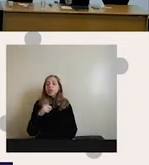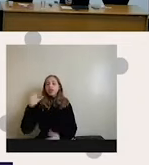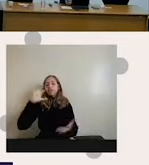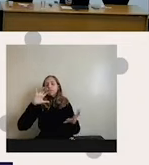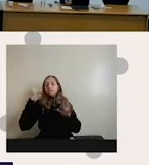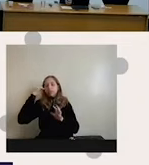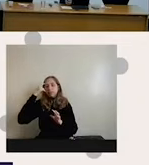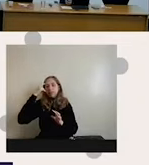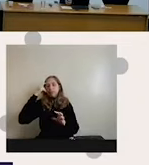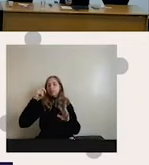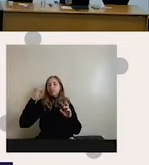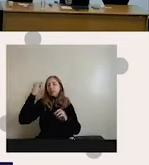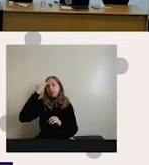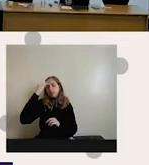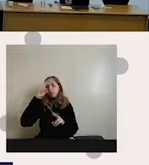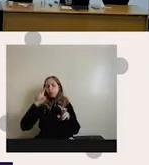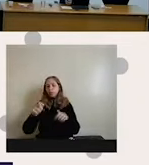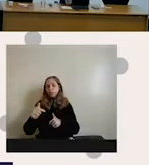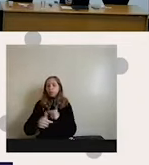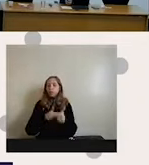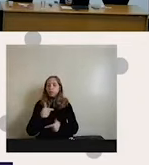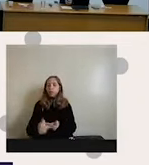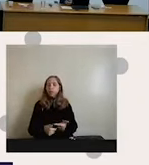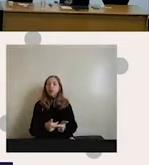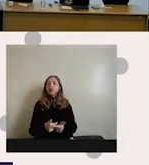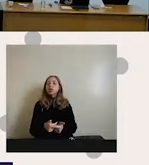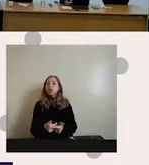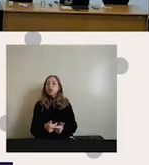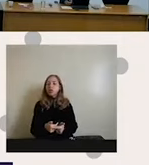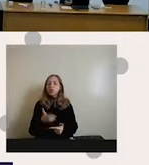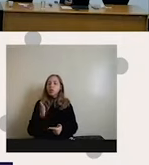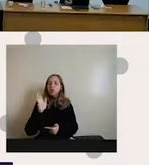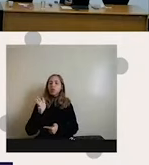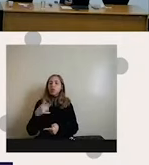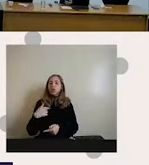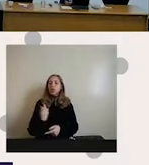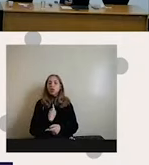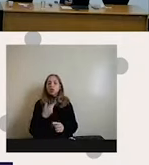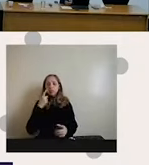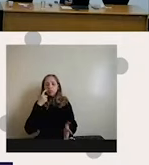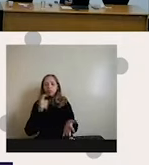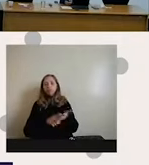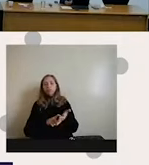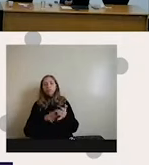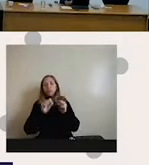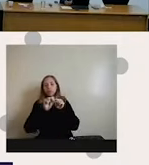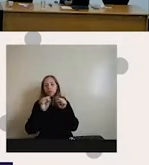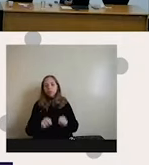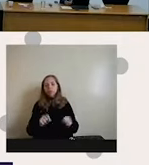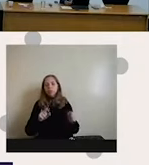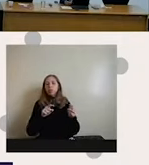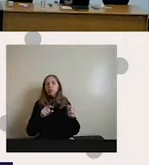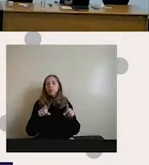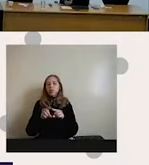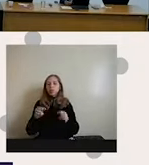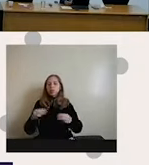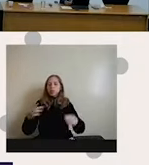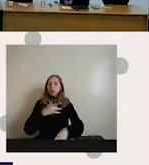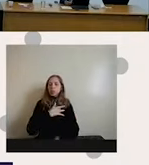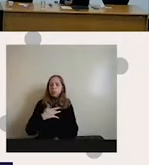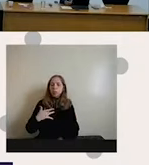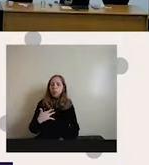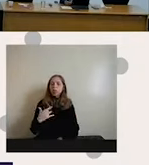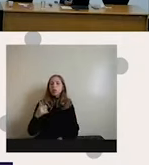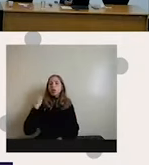trabalho, eles já são, né, nos nossos sistemas de notificação junto ao Ministério da Saúde, como de notificação compulsória. E eu quero que a